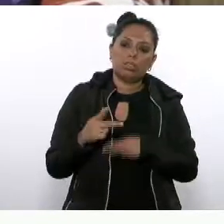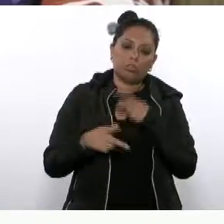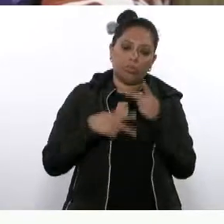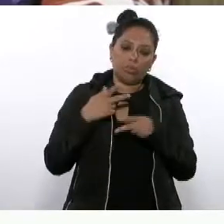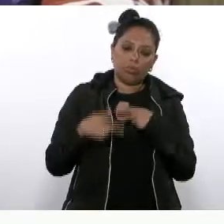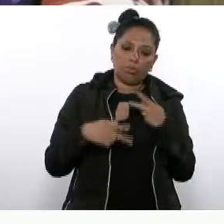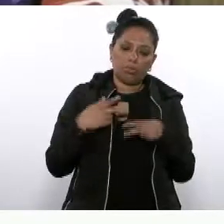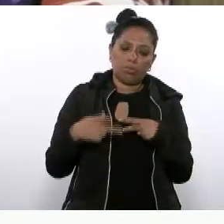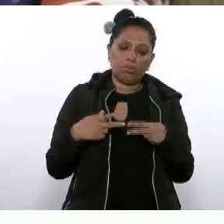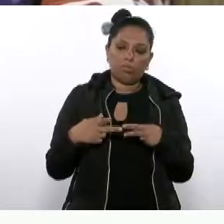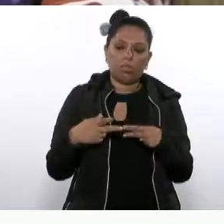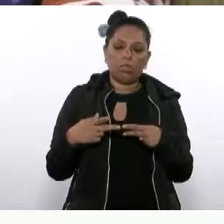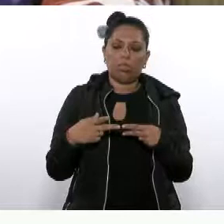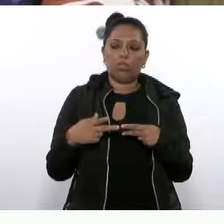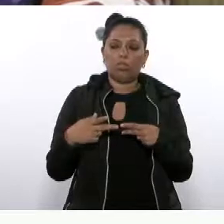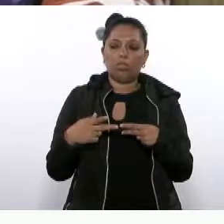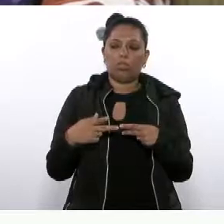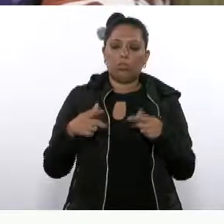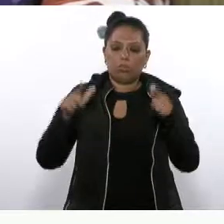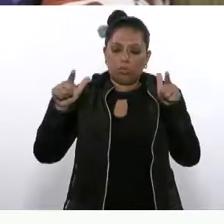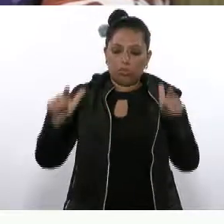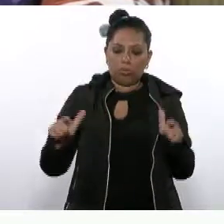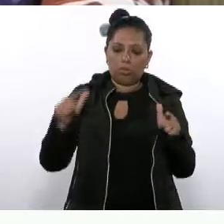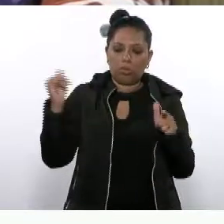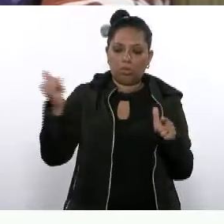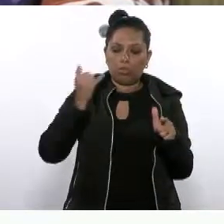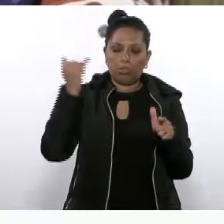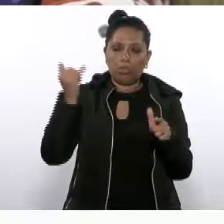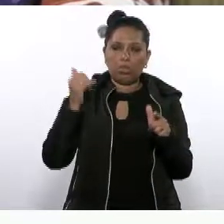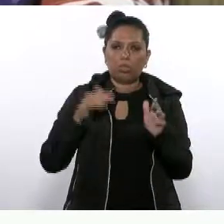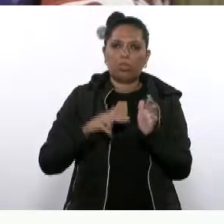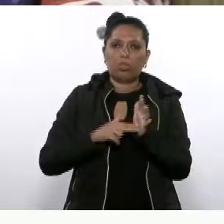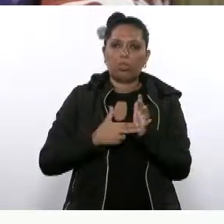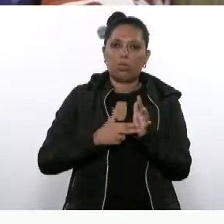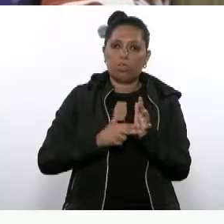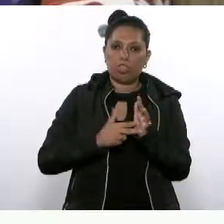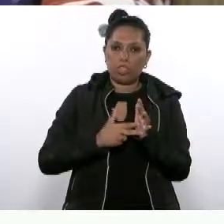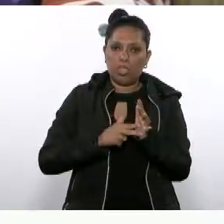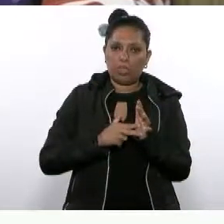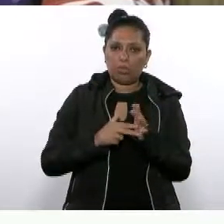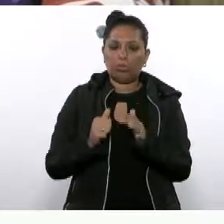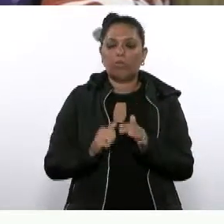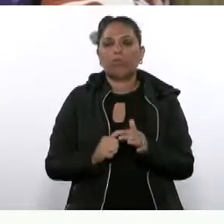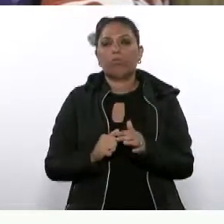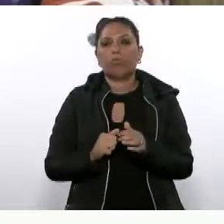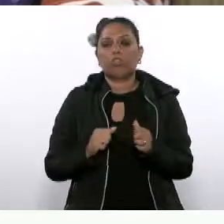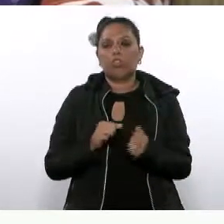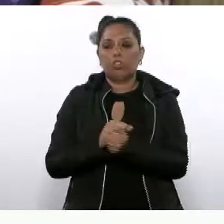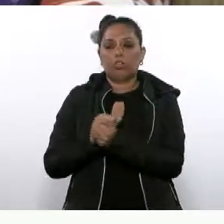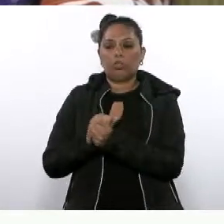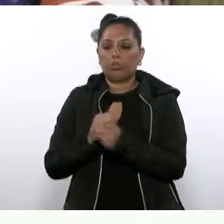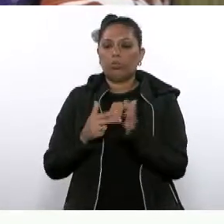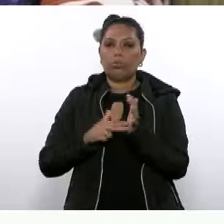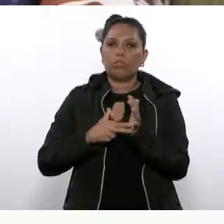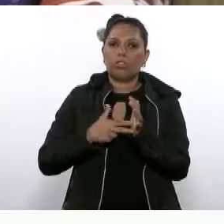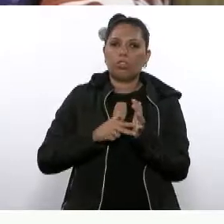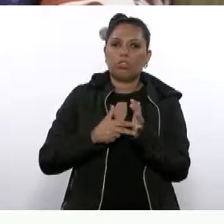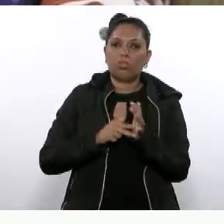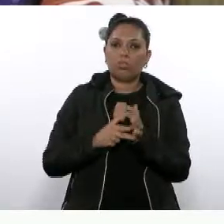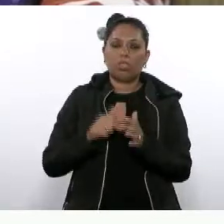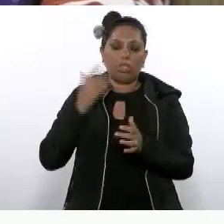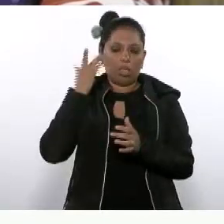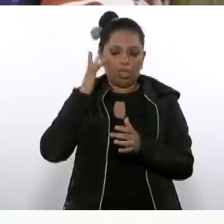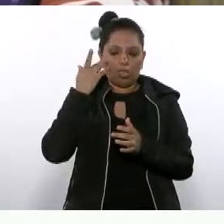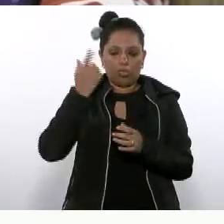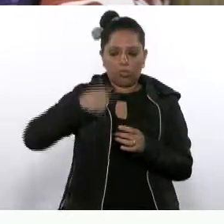que é muito importante, né, que é o espaço sindical. O espaço sindical com as centrais sindicais. Eu acho que a